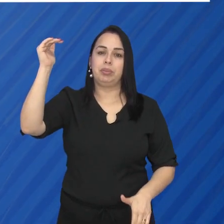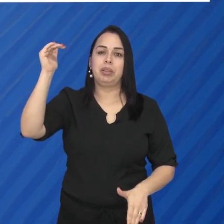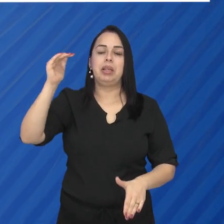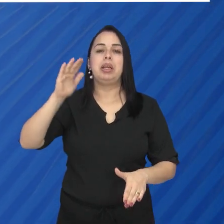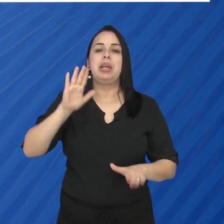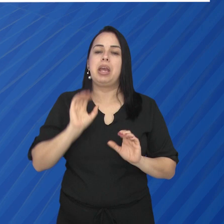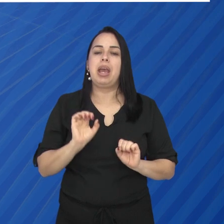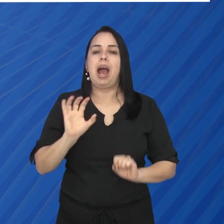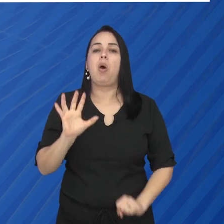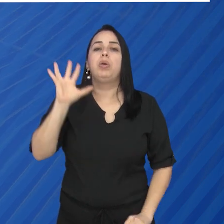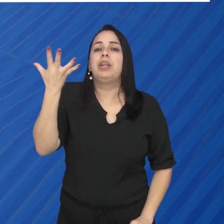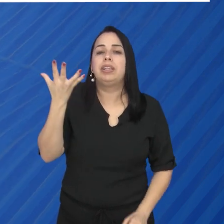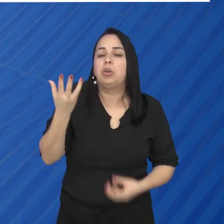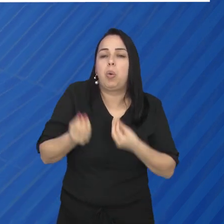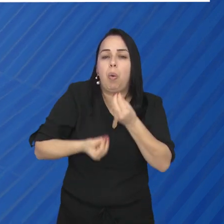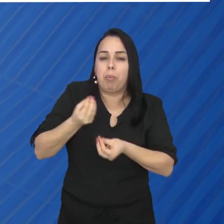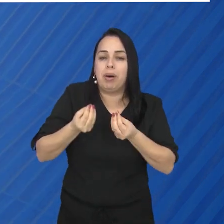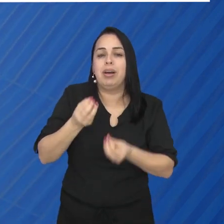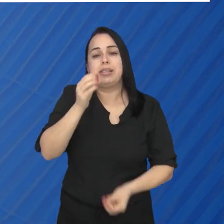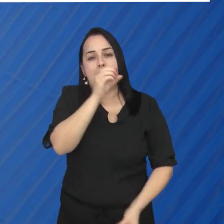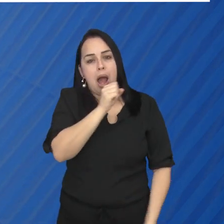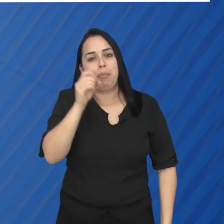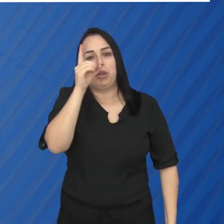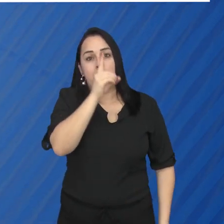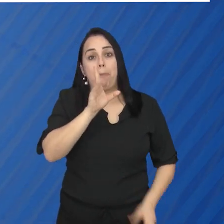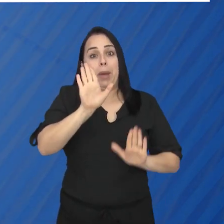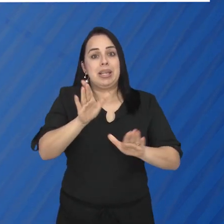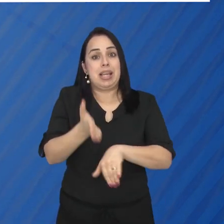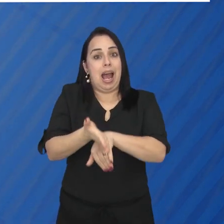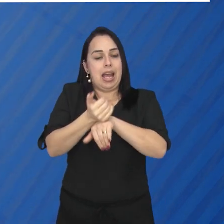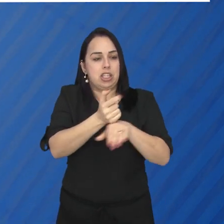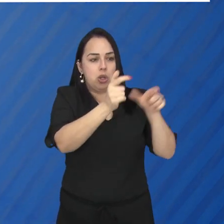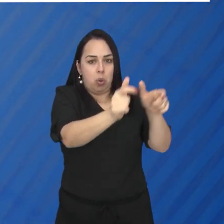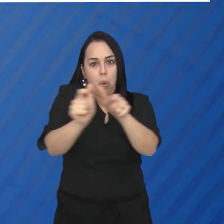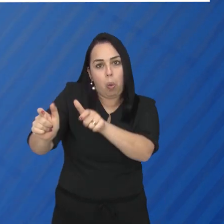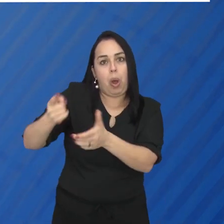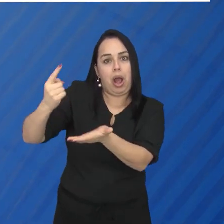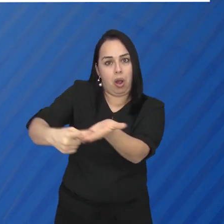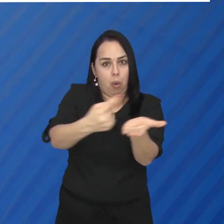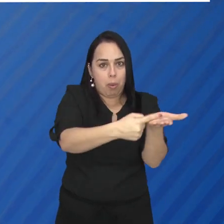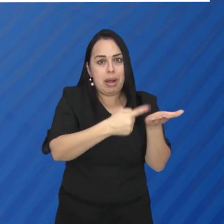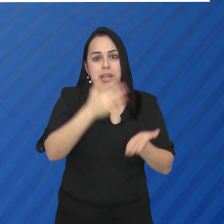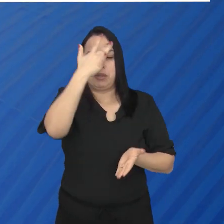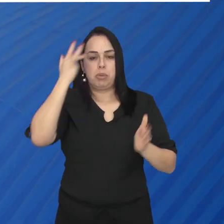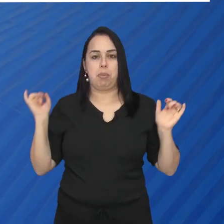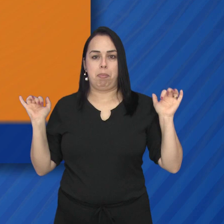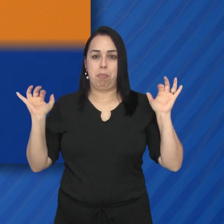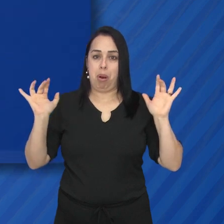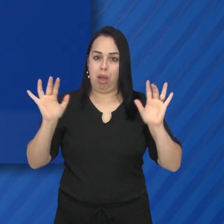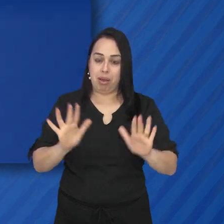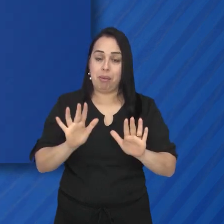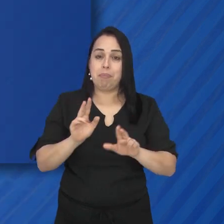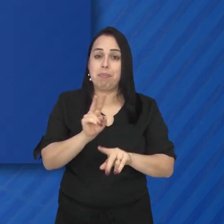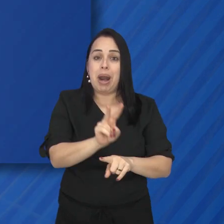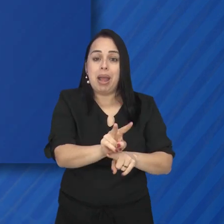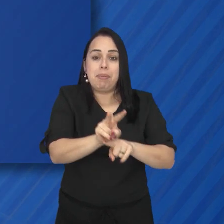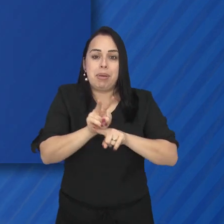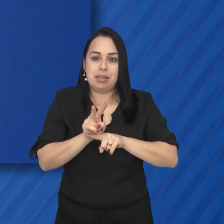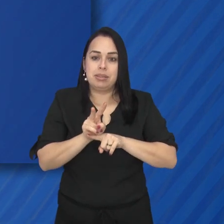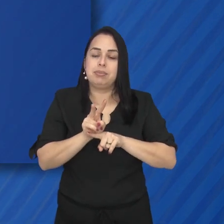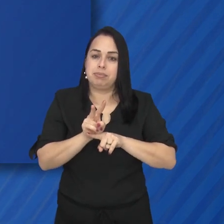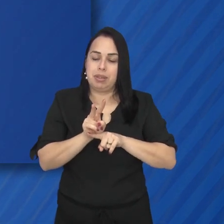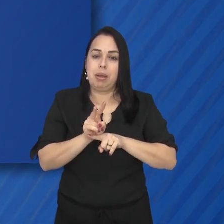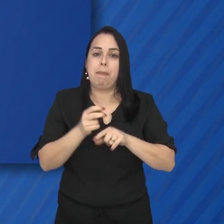ser realizada aos fins de semana em locais pré-determinados e de fácil acesso ao público. Para alugar